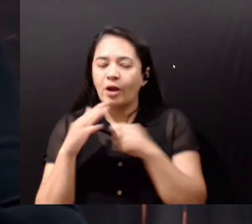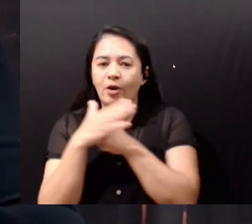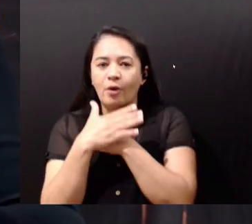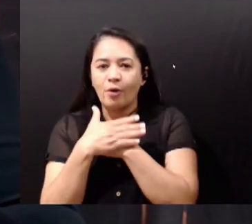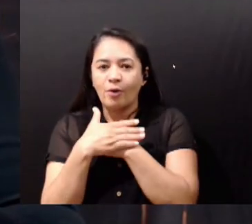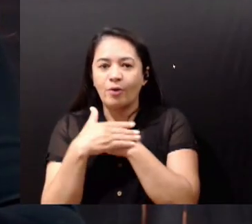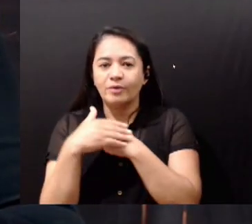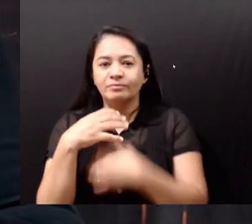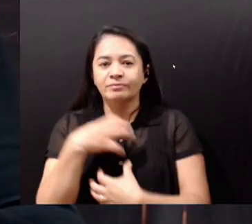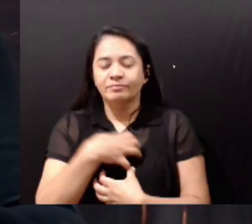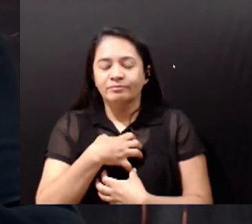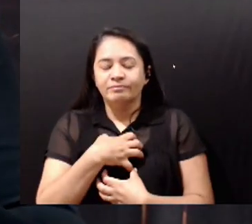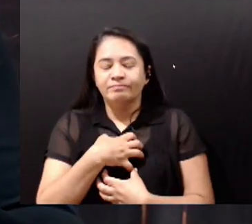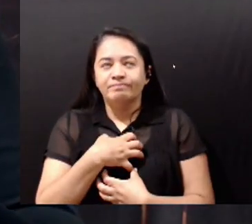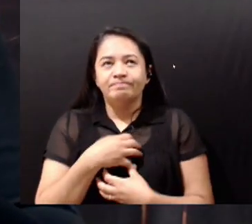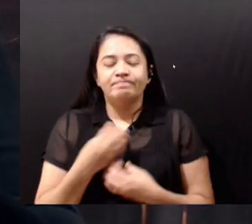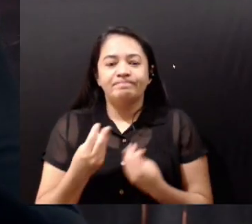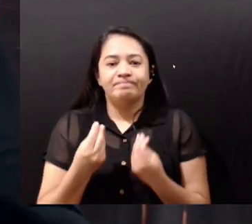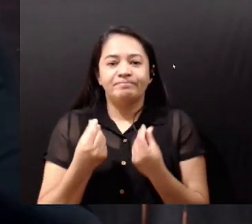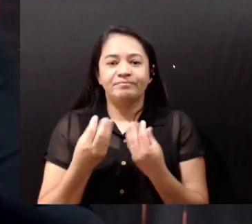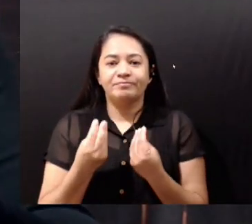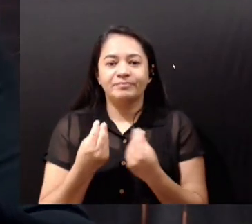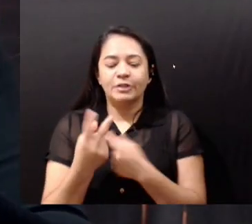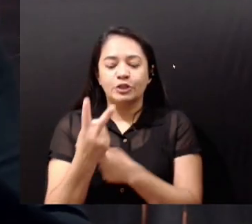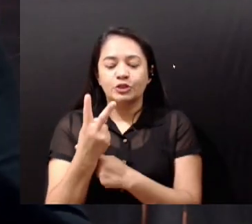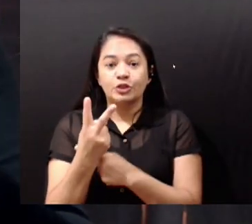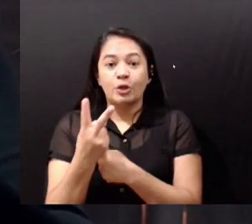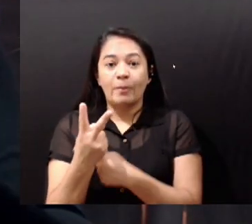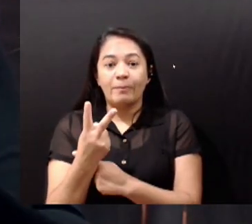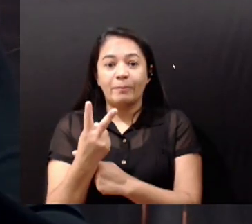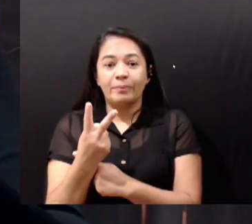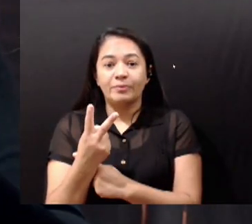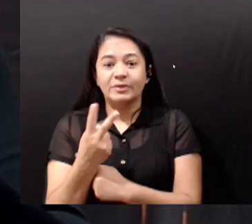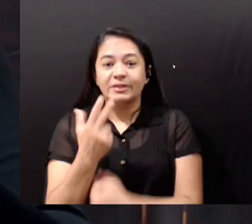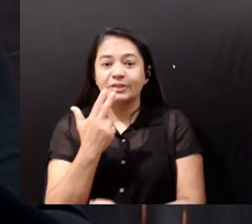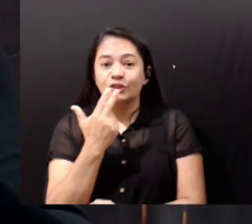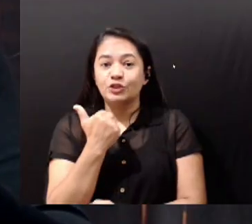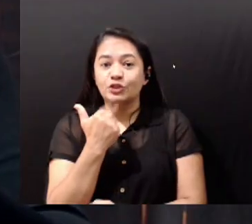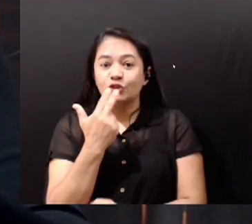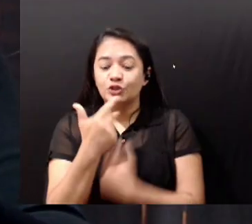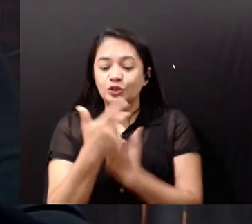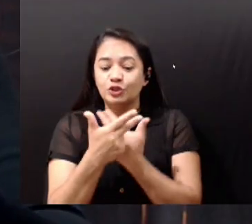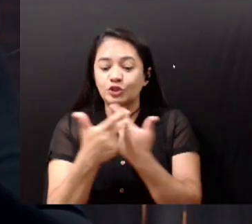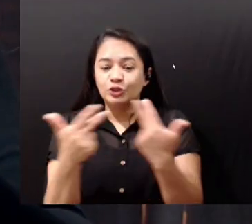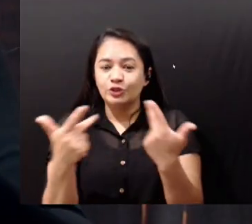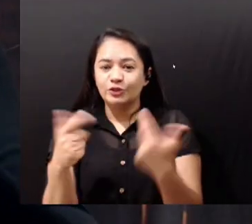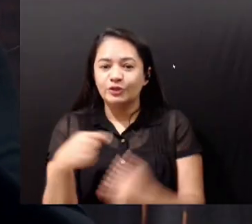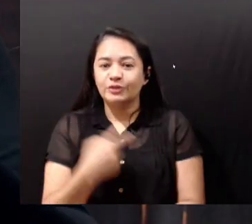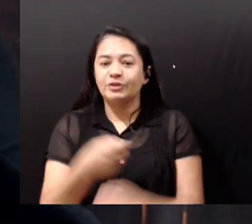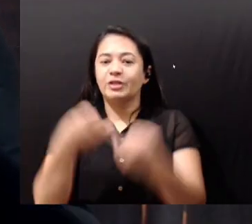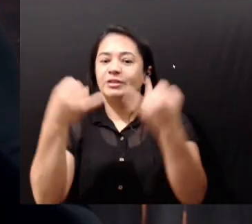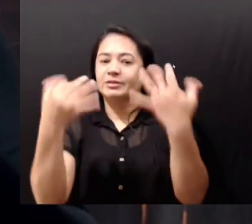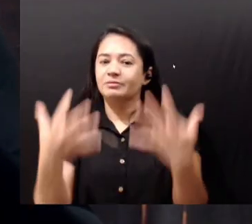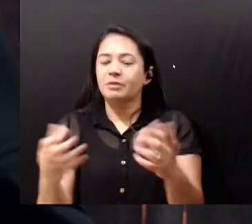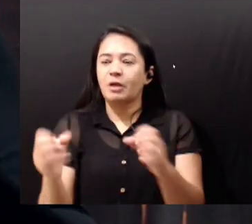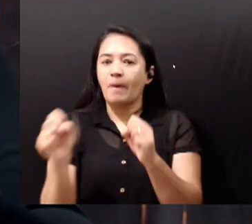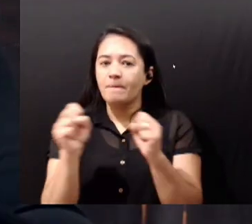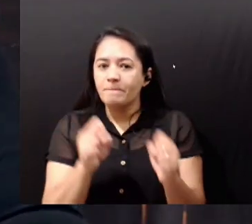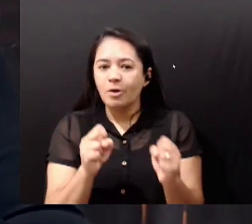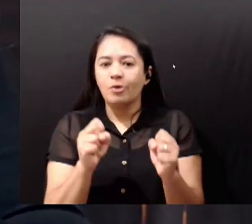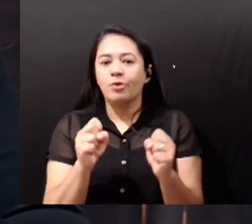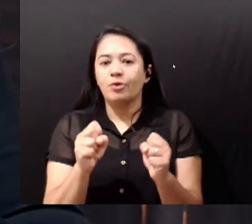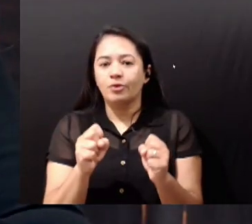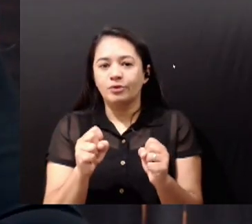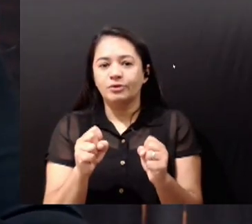de proteção, de nutrição que a gente fala, pode ser aí que vem das questões que a